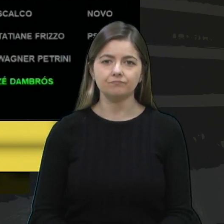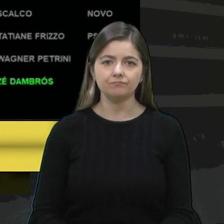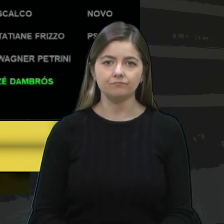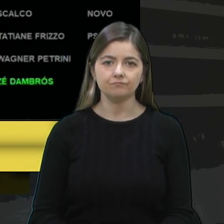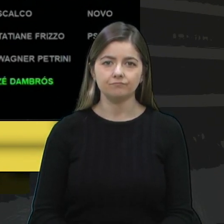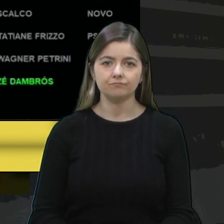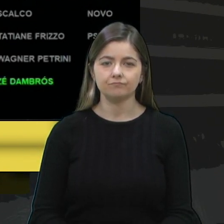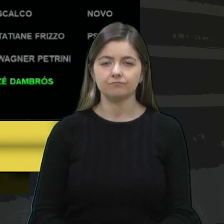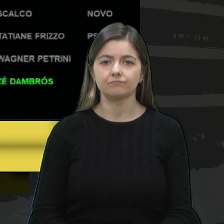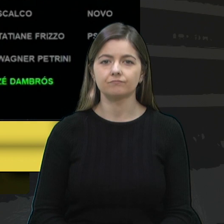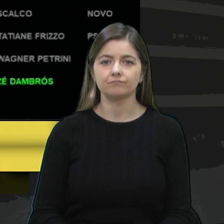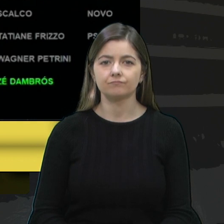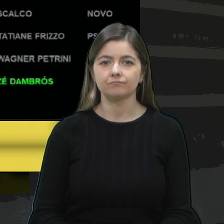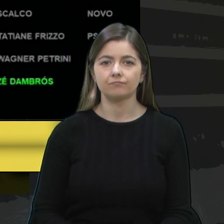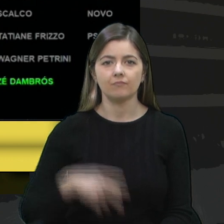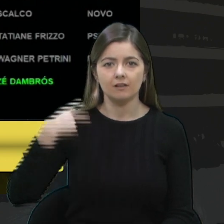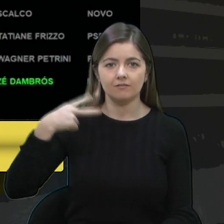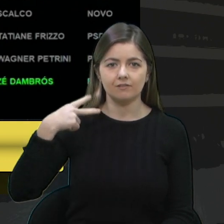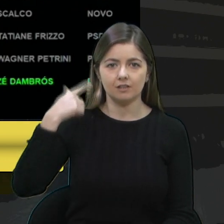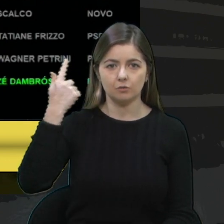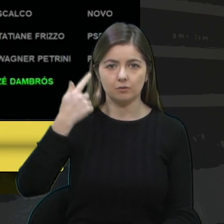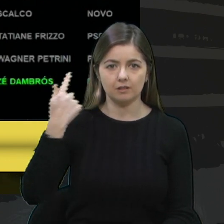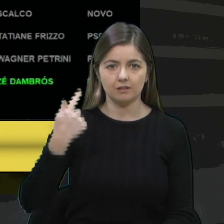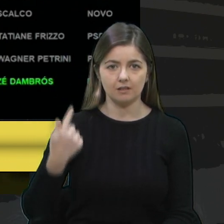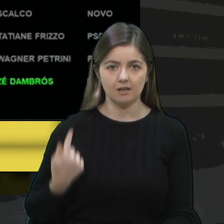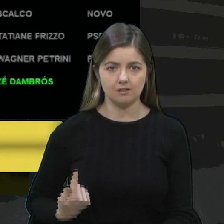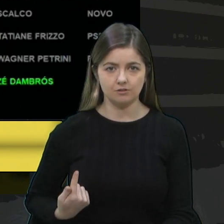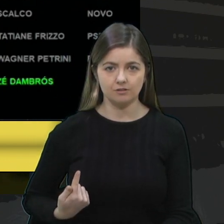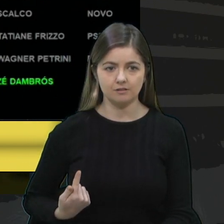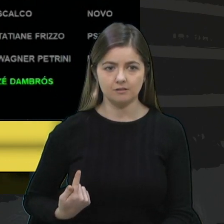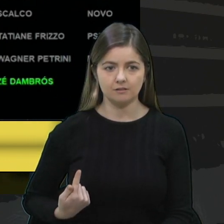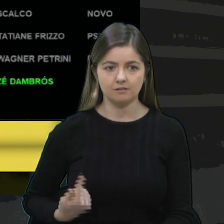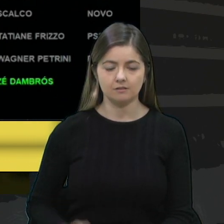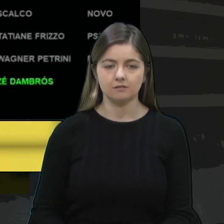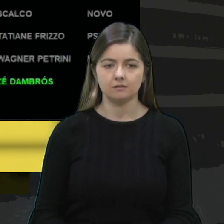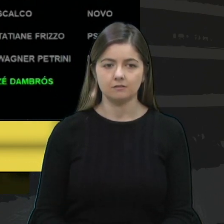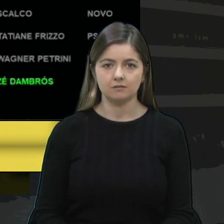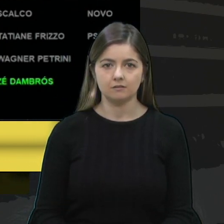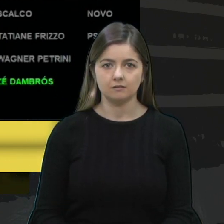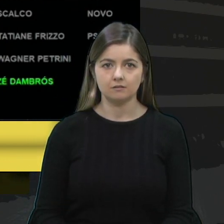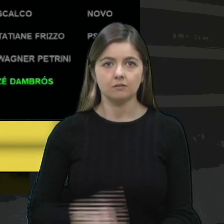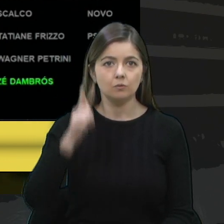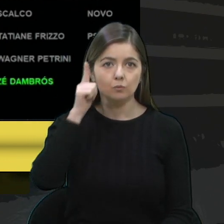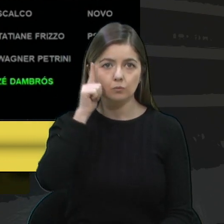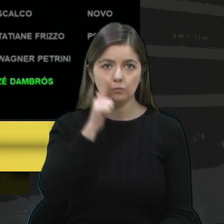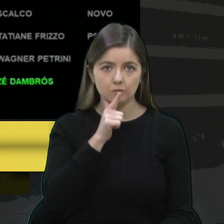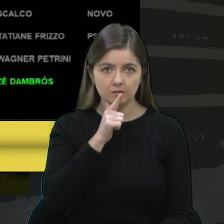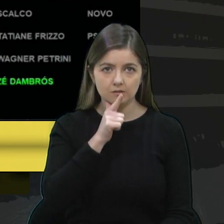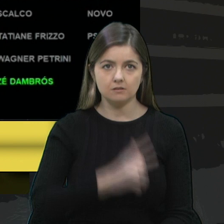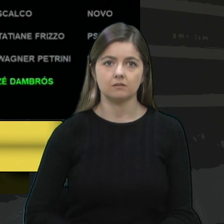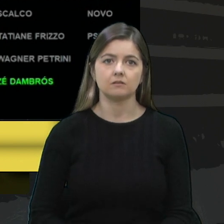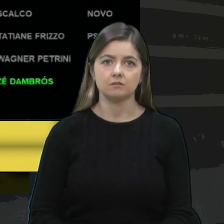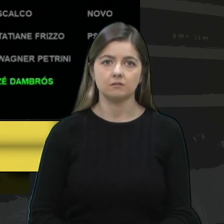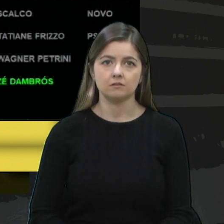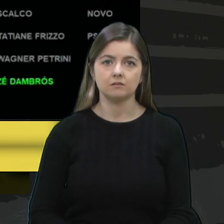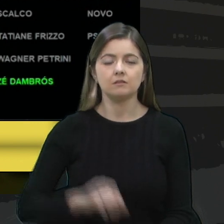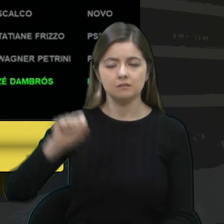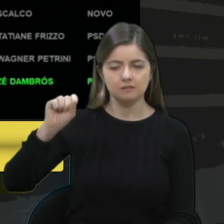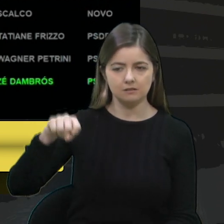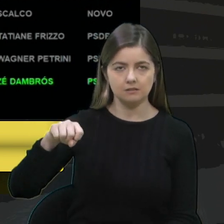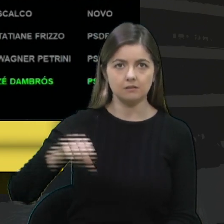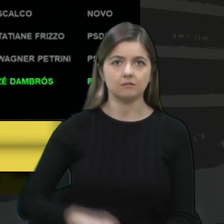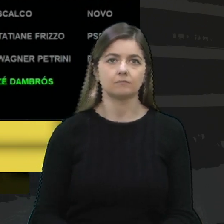Denise. Vereadora Gladys, licença saúde. Vereador Lucas. Voto sim,